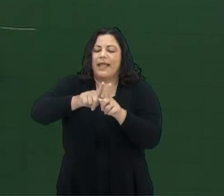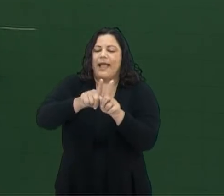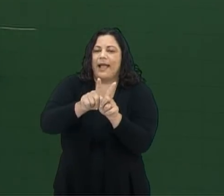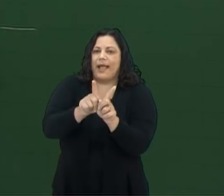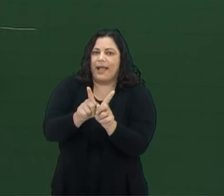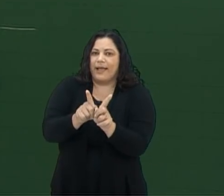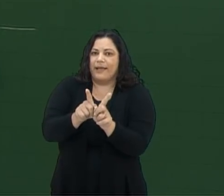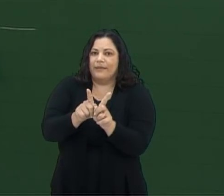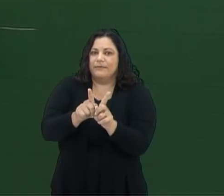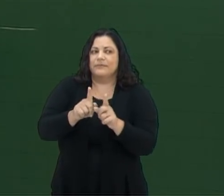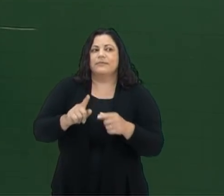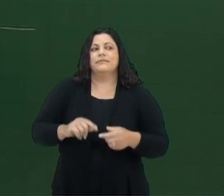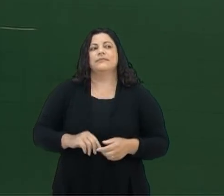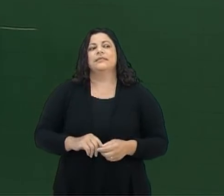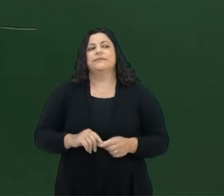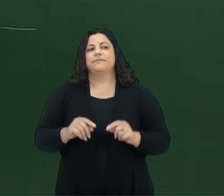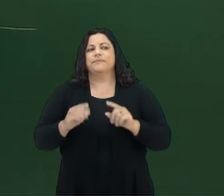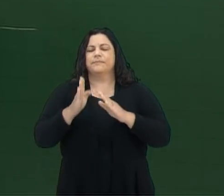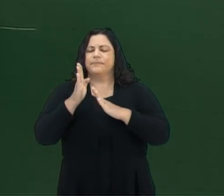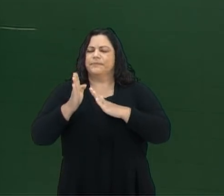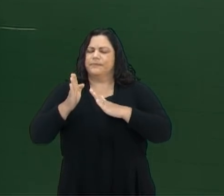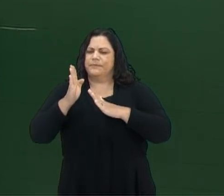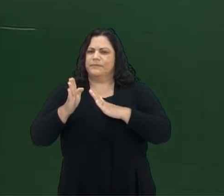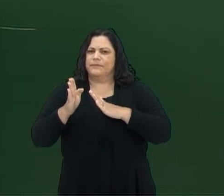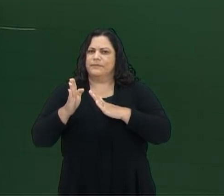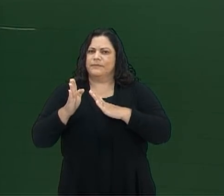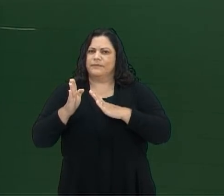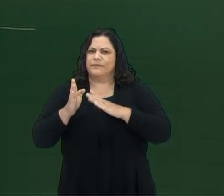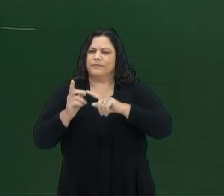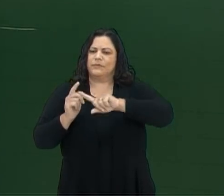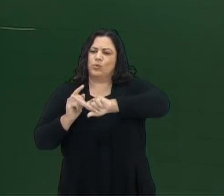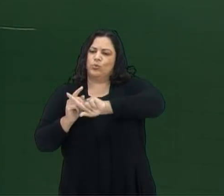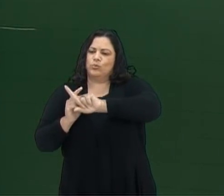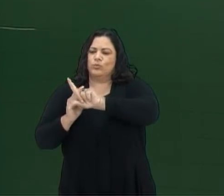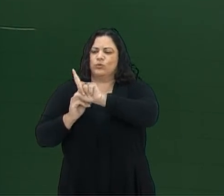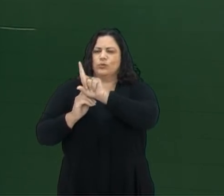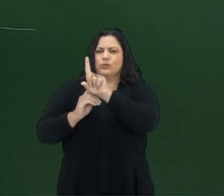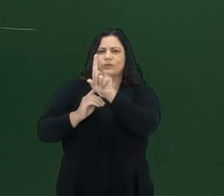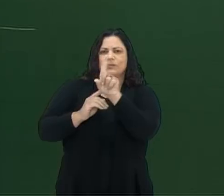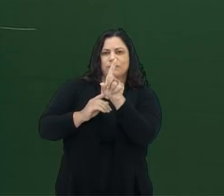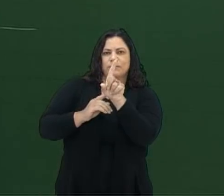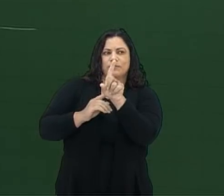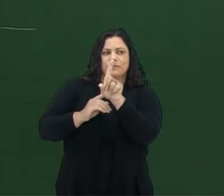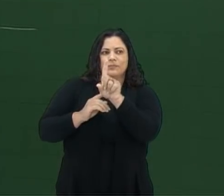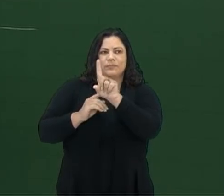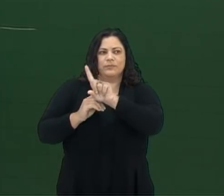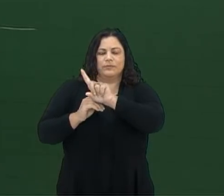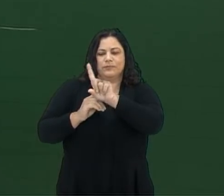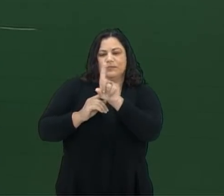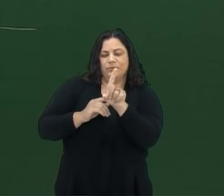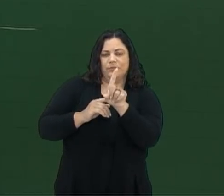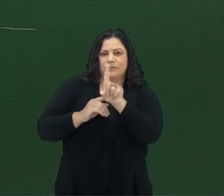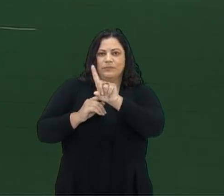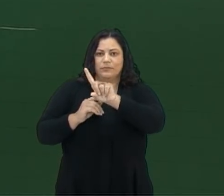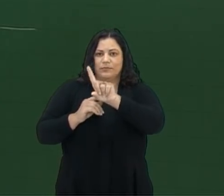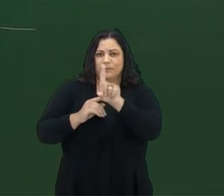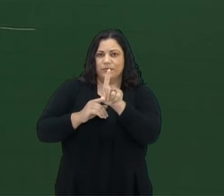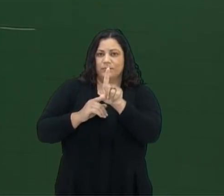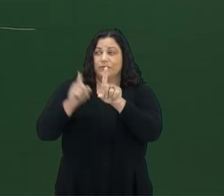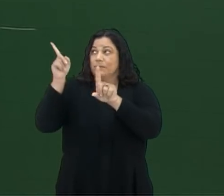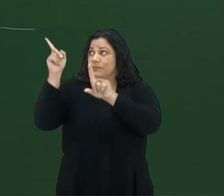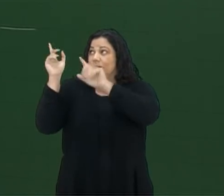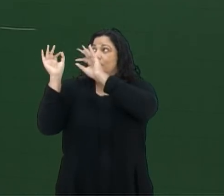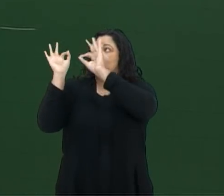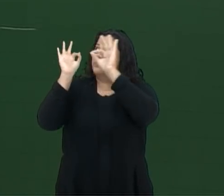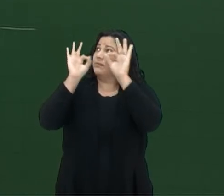coloco a ponta seca lá onde eu fiz a primeira marquinha e subo um arco lá em cima. assim. Agora pego a ponta seca,